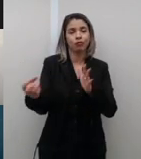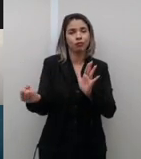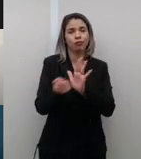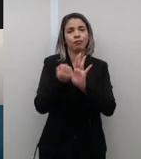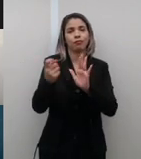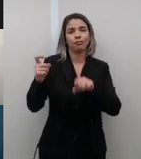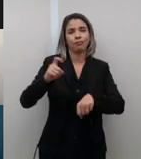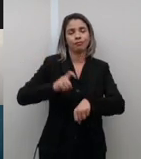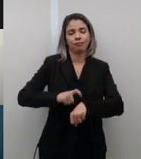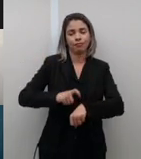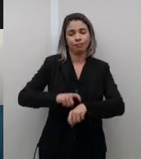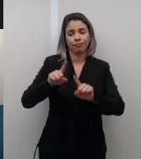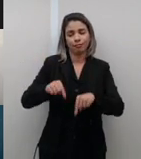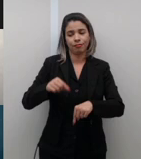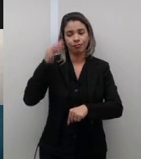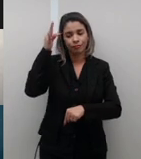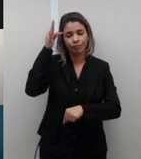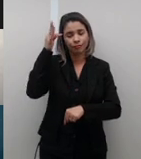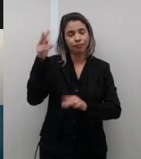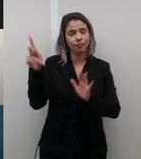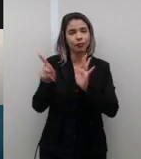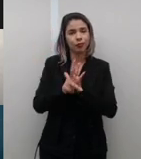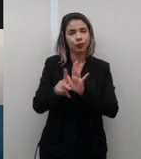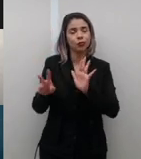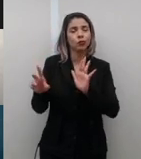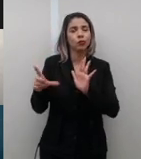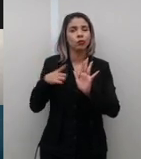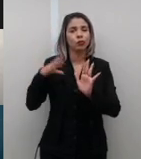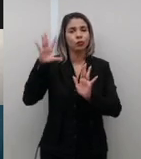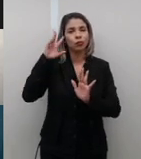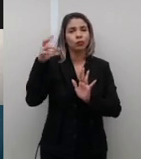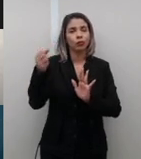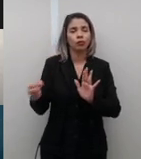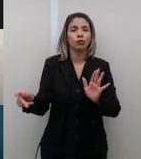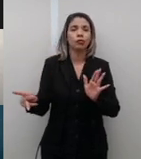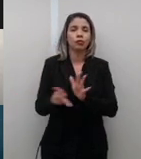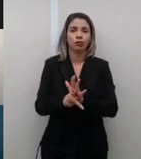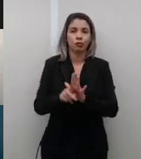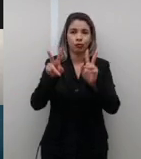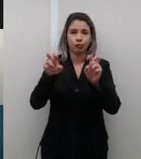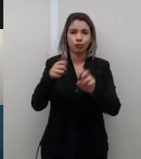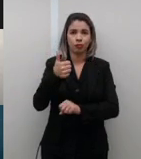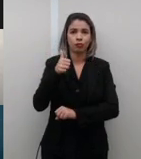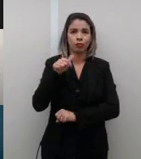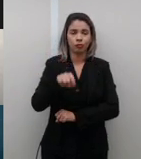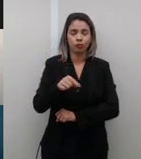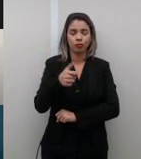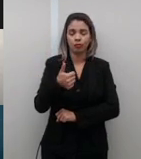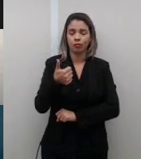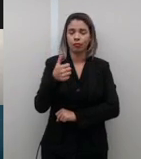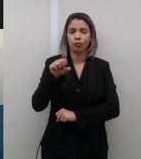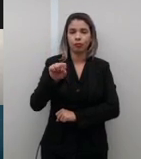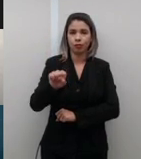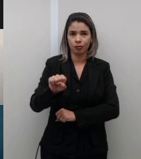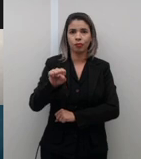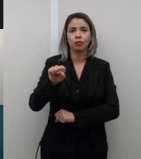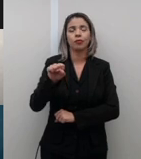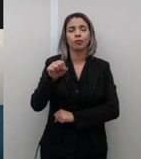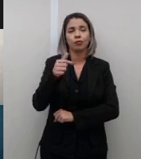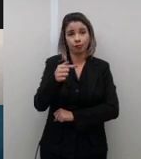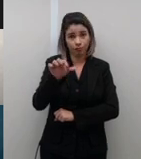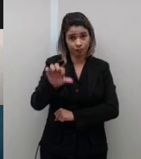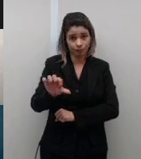foram as teses fixadas, então, por ocasião do julgamento do tema 1199. Adiante, então, eu